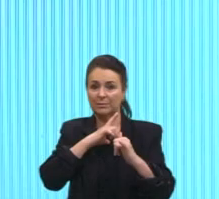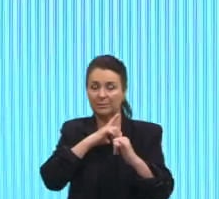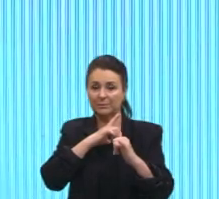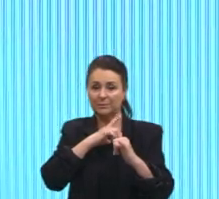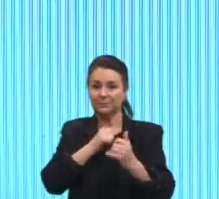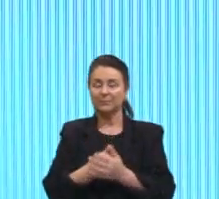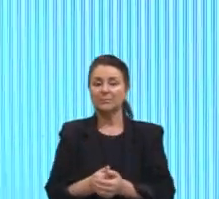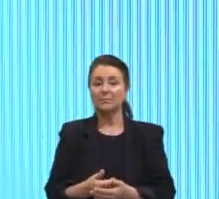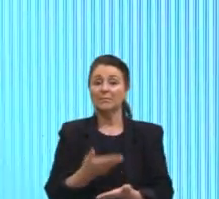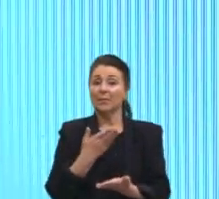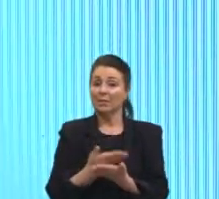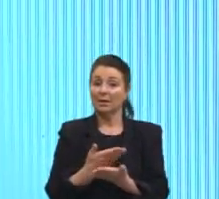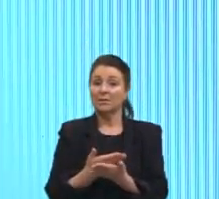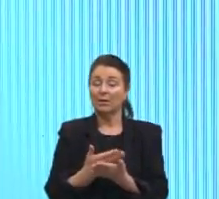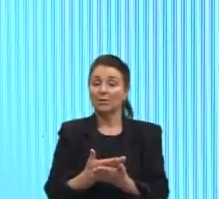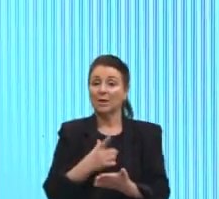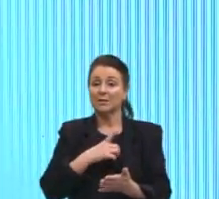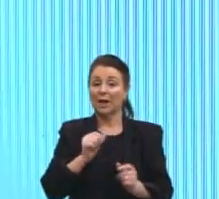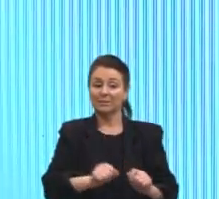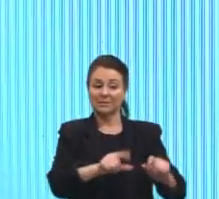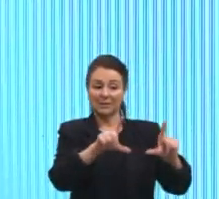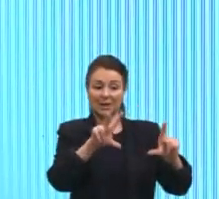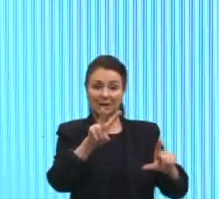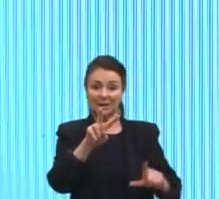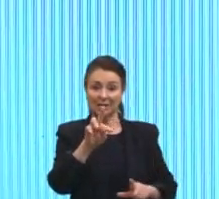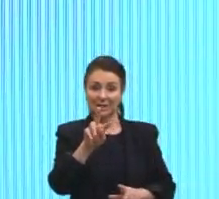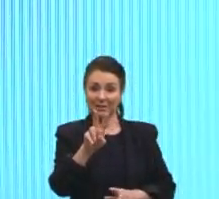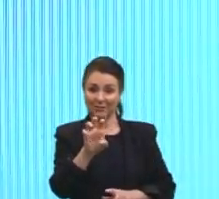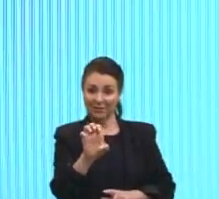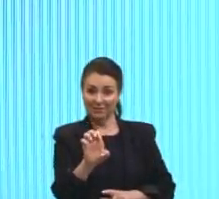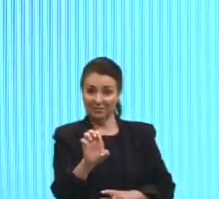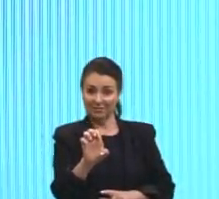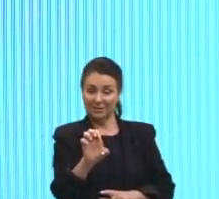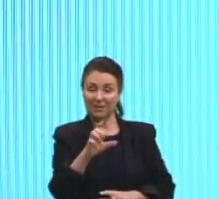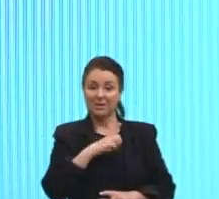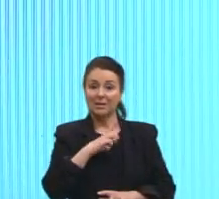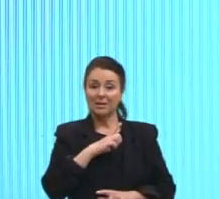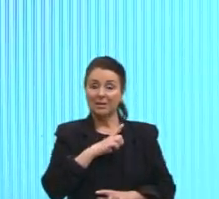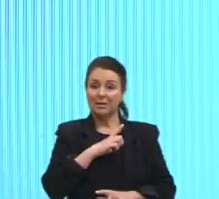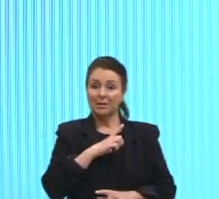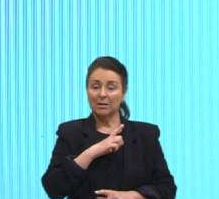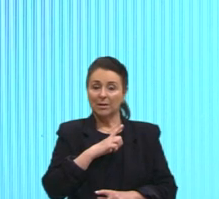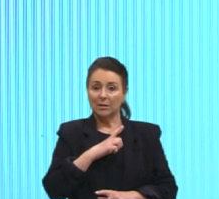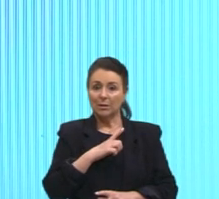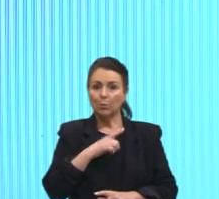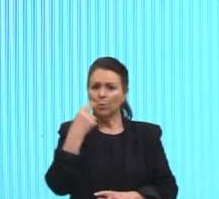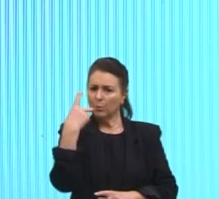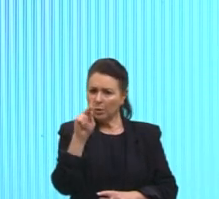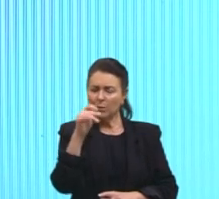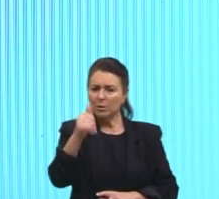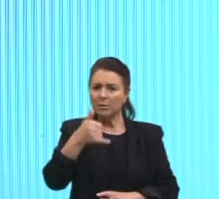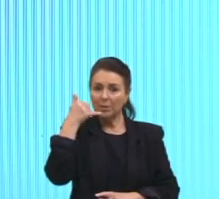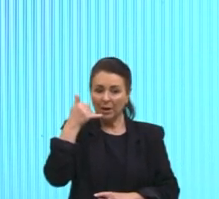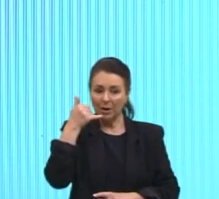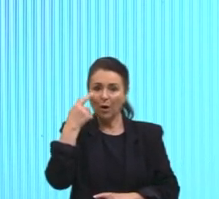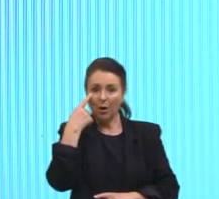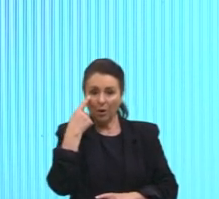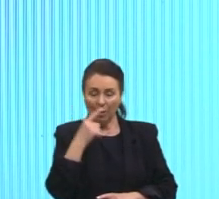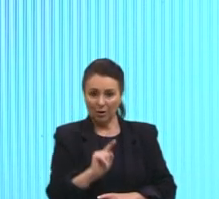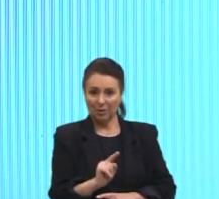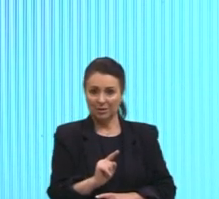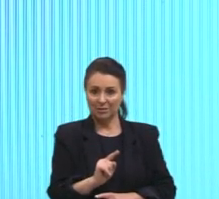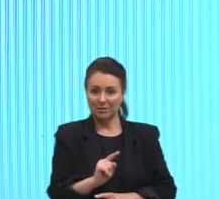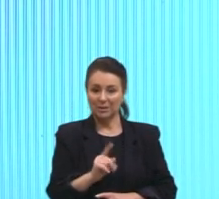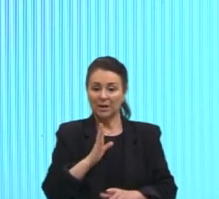nas aulas da TV dá uma uma tua câmera aponta Aí certo que vai te